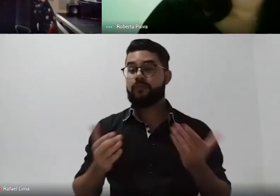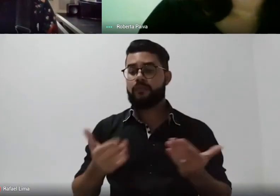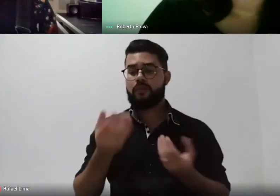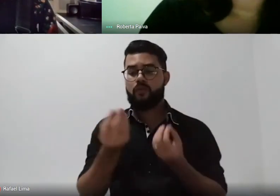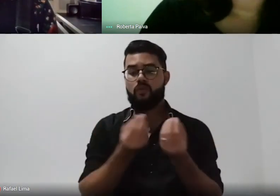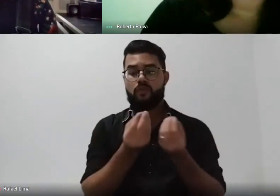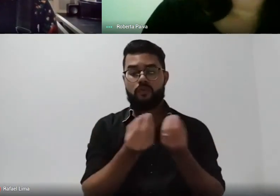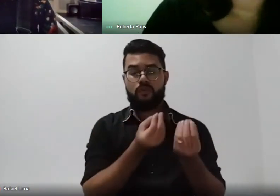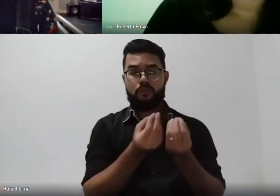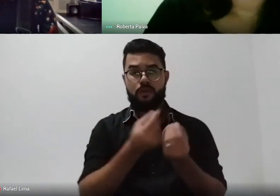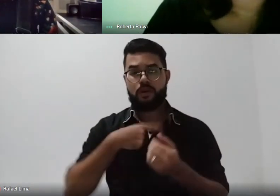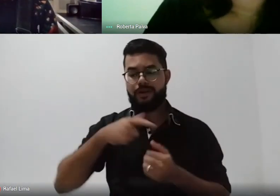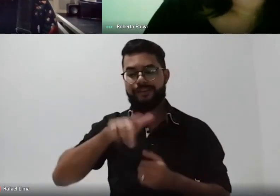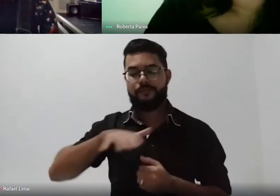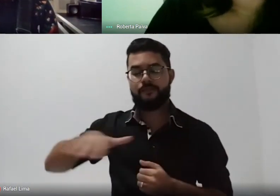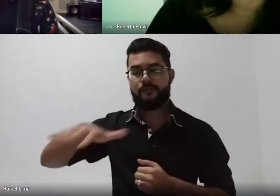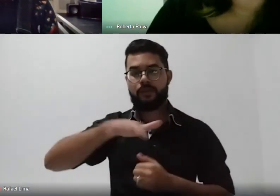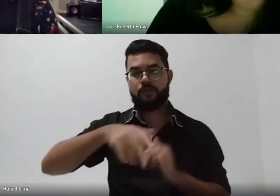pela comunidade?